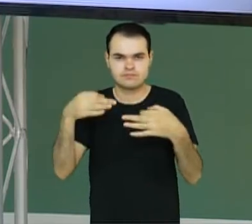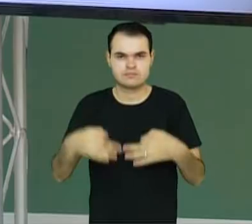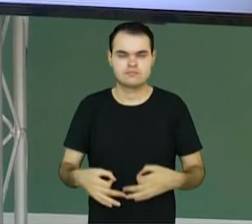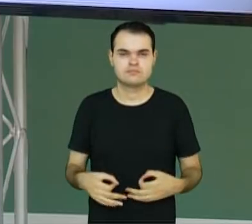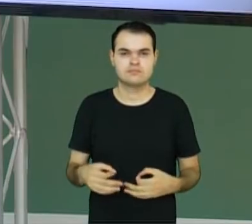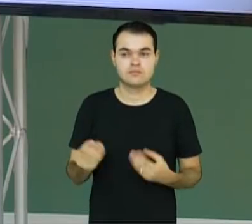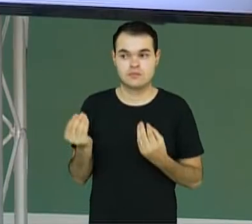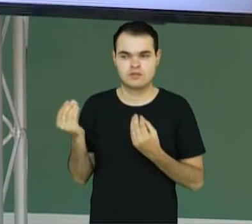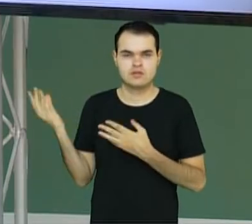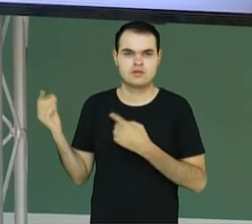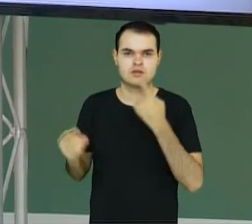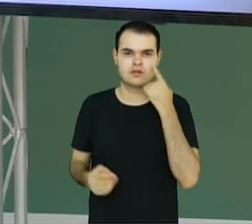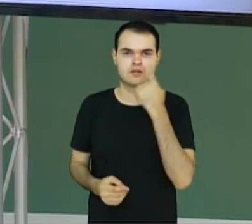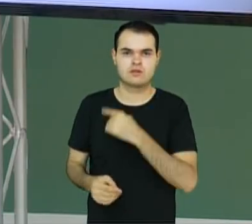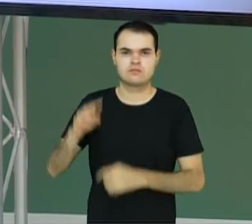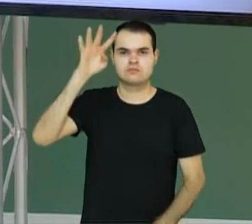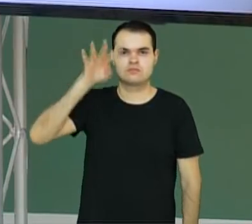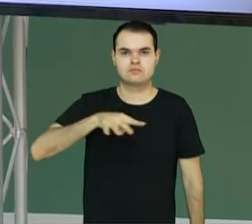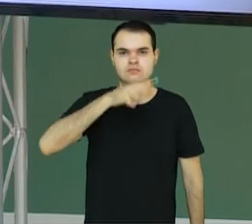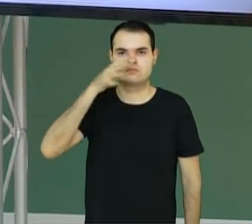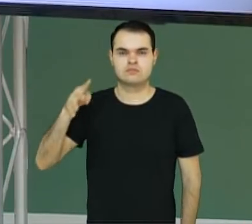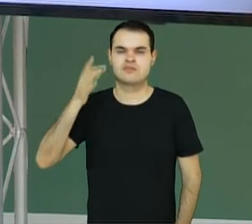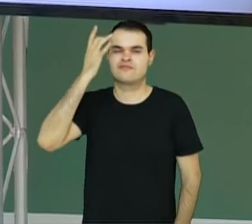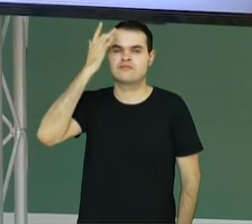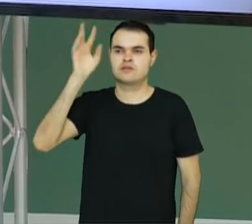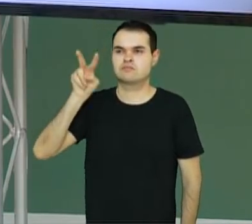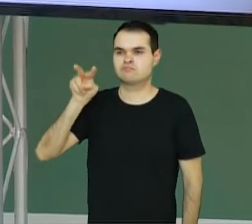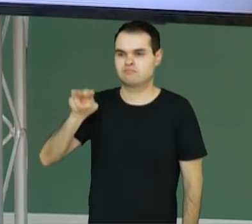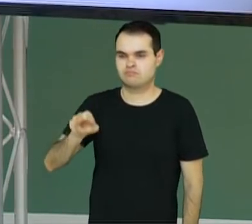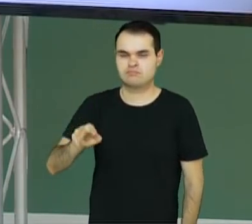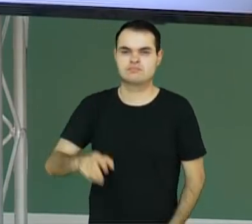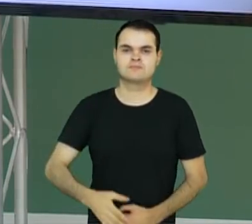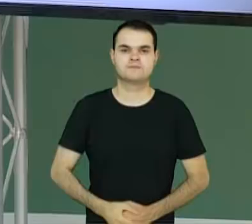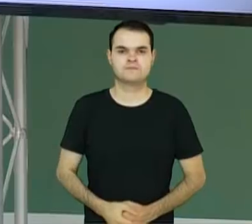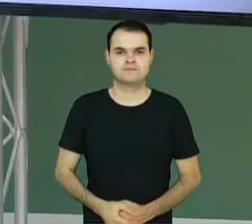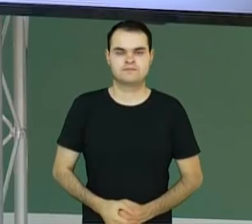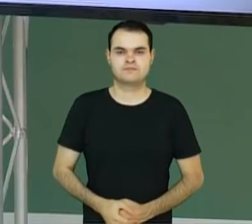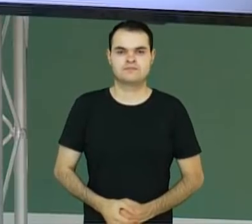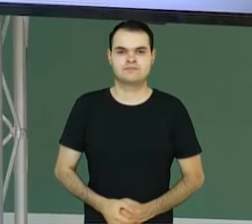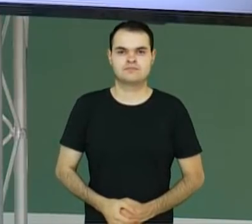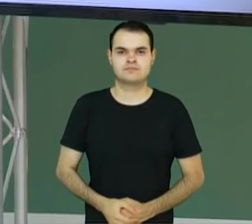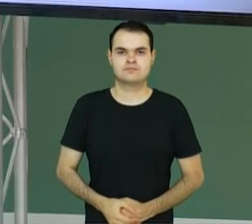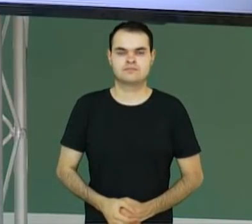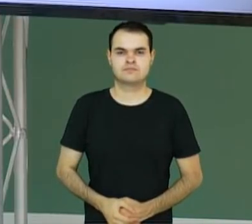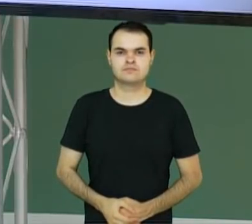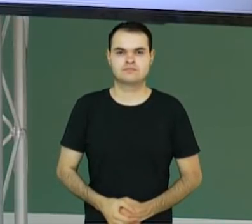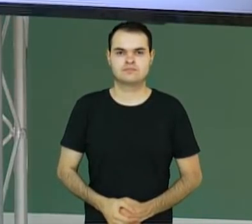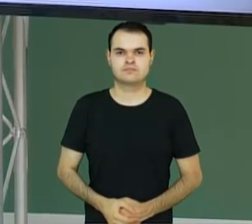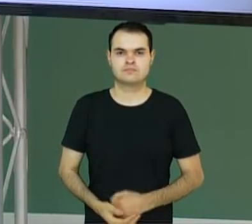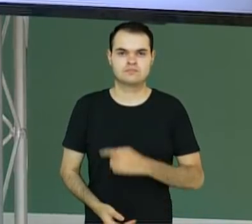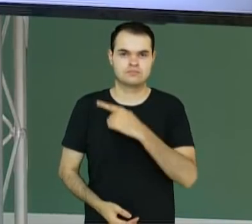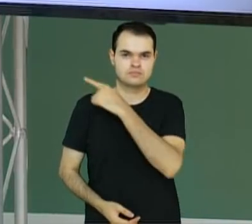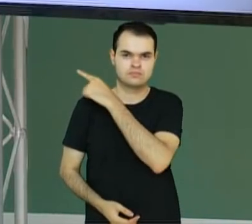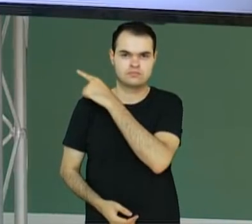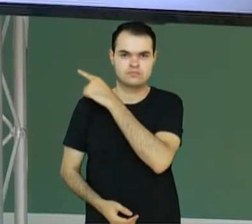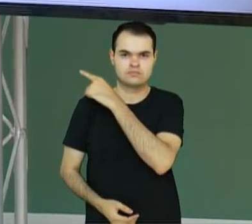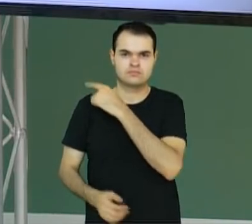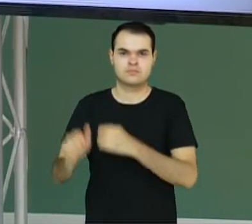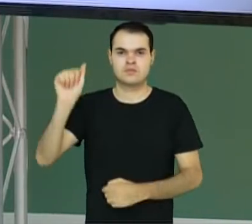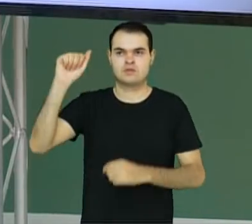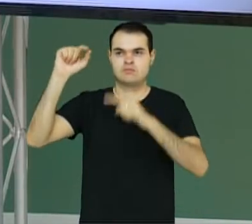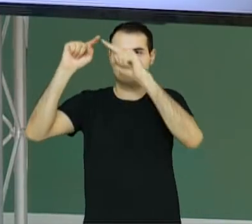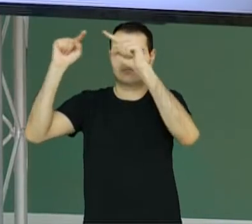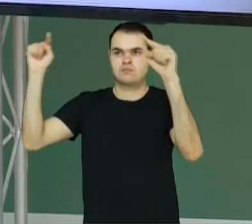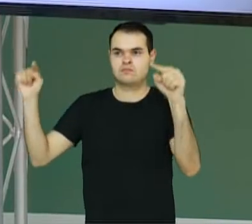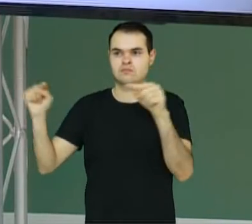Eu já até dei ali na malha quadriculada para facilitar a sua vida um pouco. Então, olha como é que eu fiz. Eu dividi a figura desse jeito. Então, a área 1 é esse